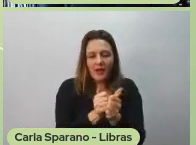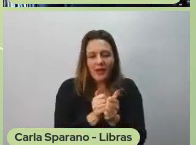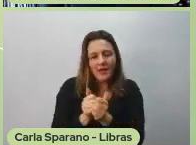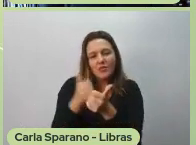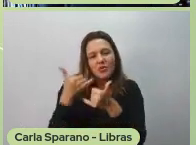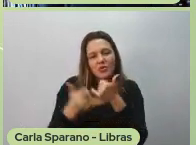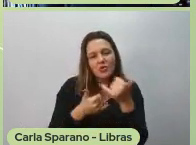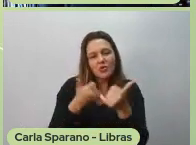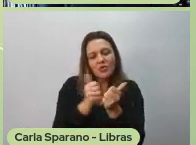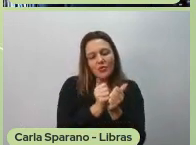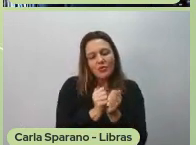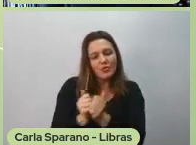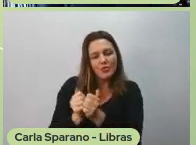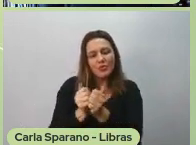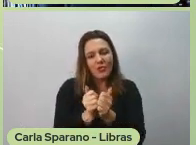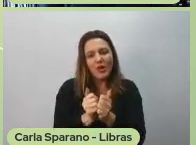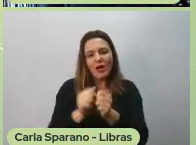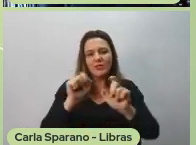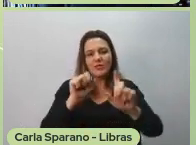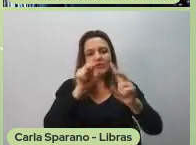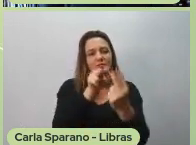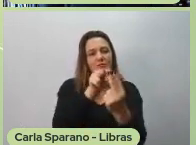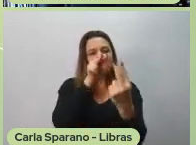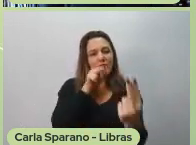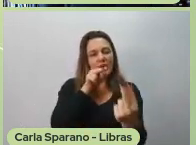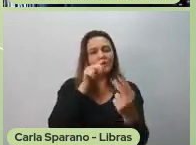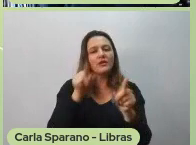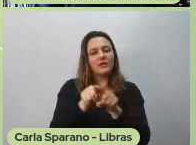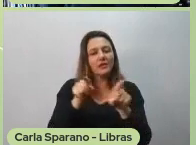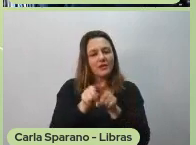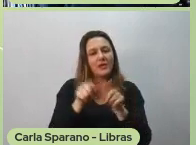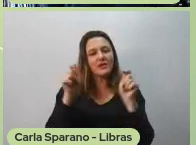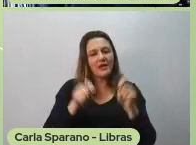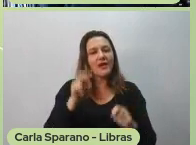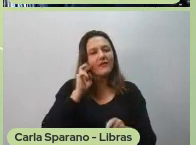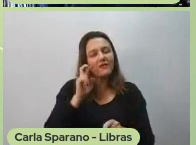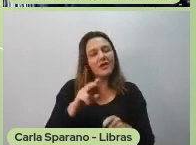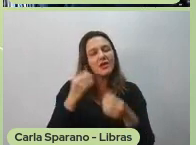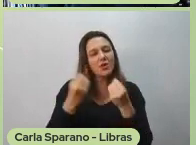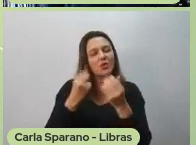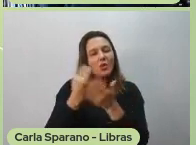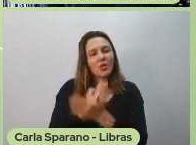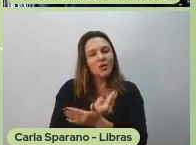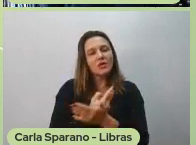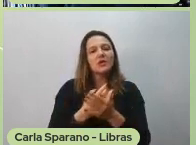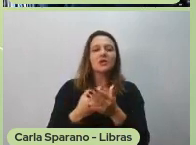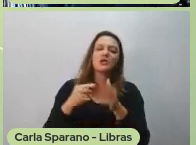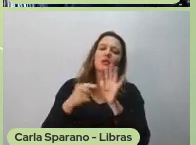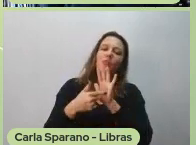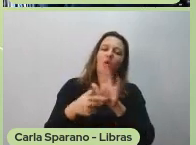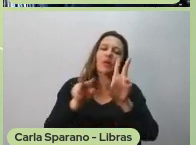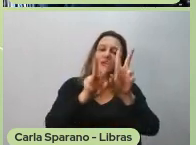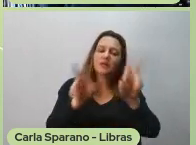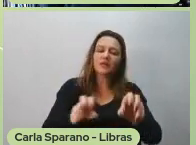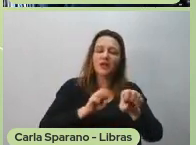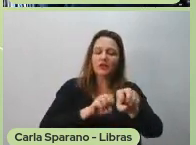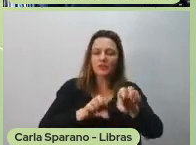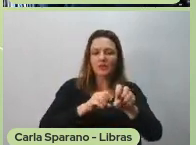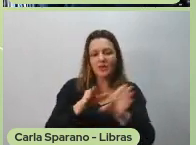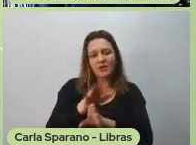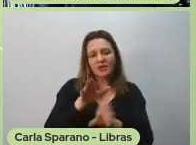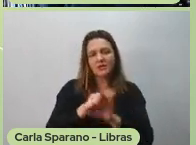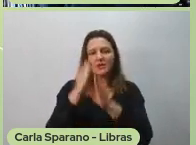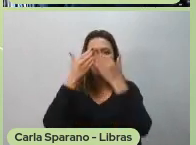dos vieses em que a gente vê, né, acontecer. Então, a gente trouxe de forma a educar, sensibilizar, né, as nossas